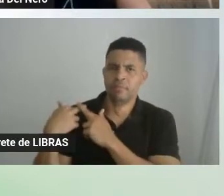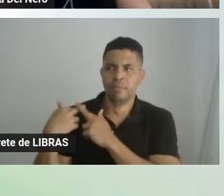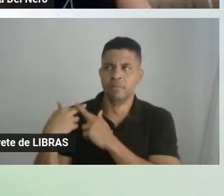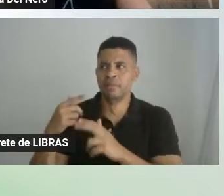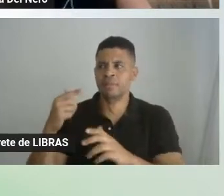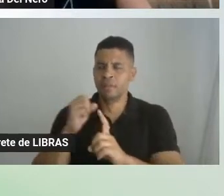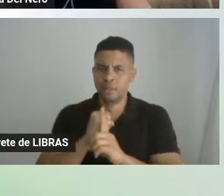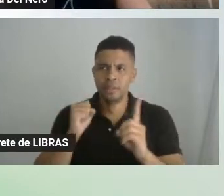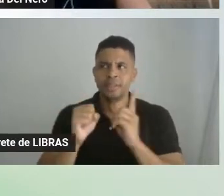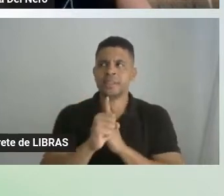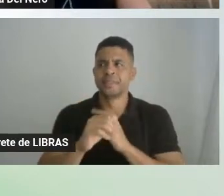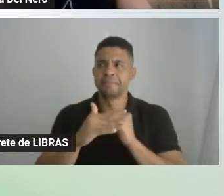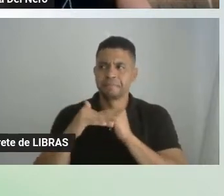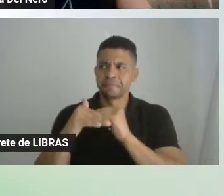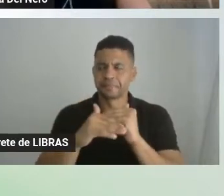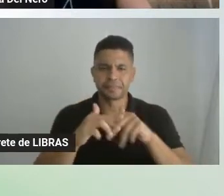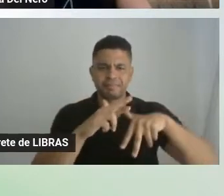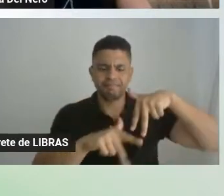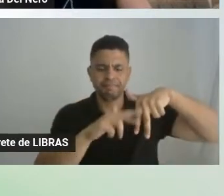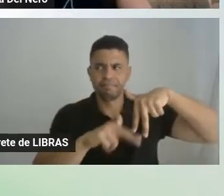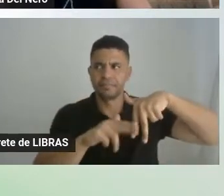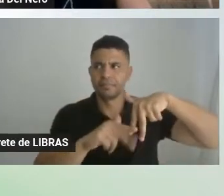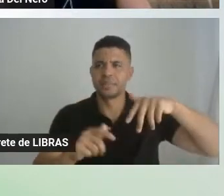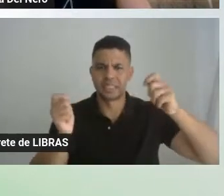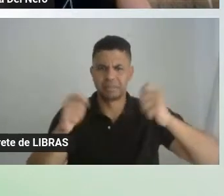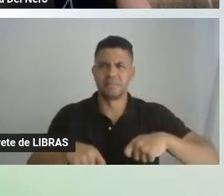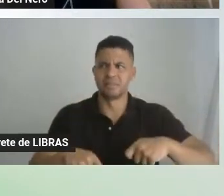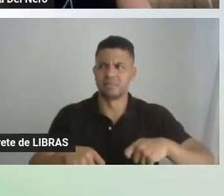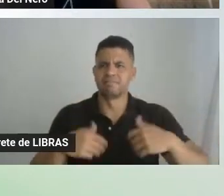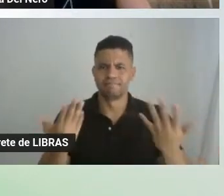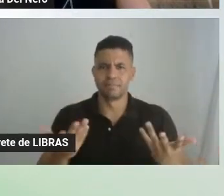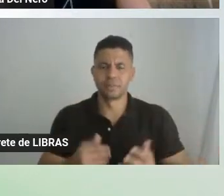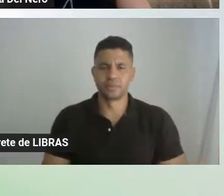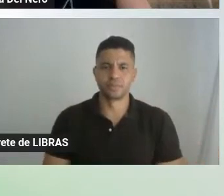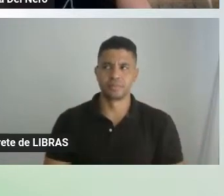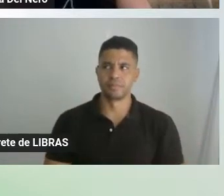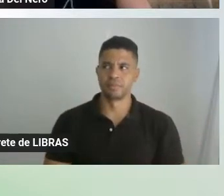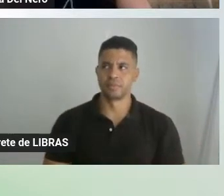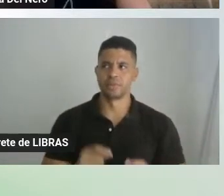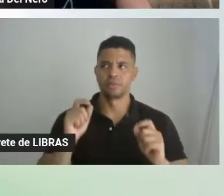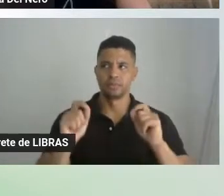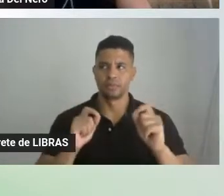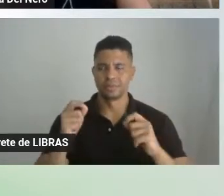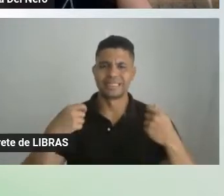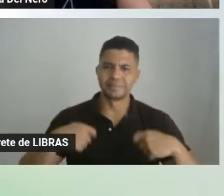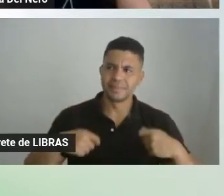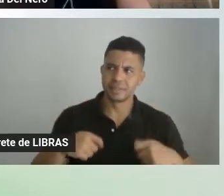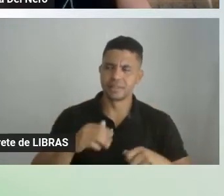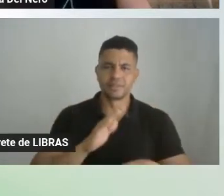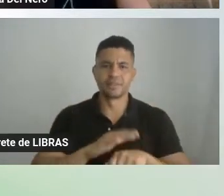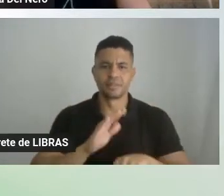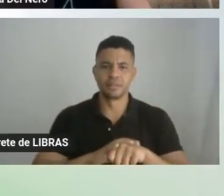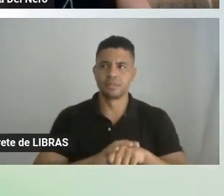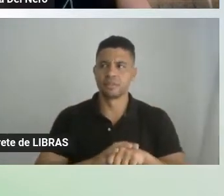de gênero realmente se efetive, né? O que mais que nós podemos fazer, implementar,